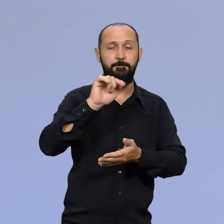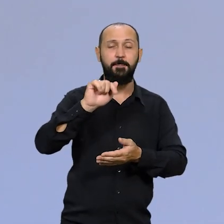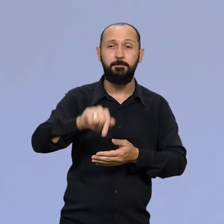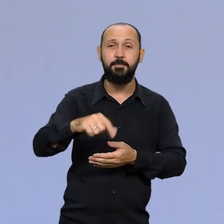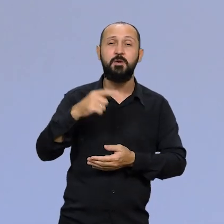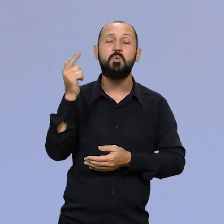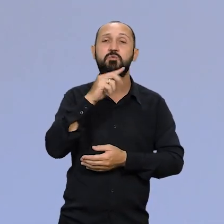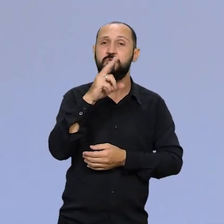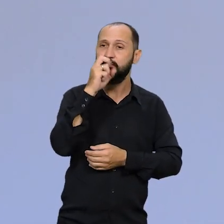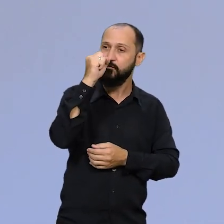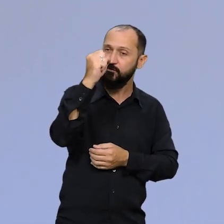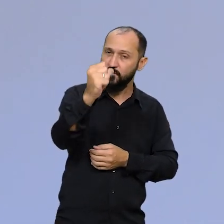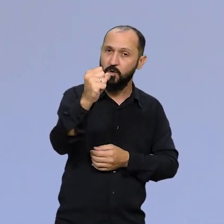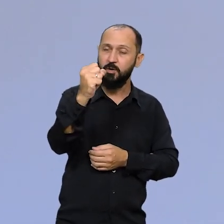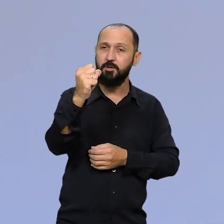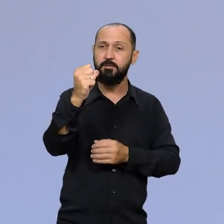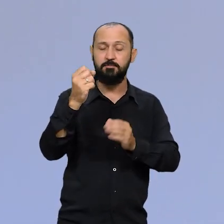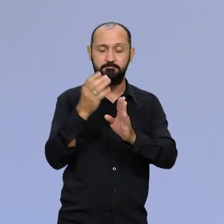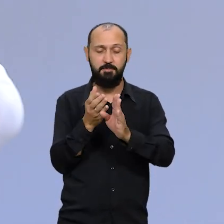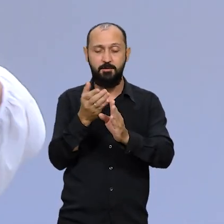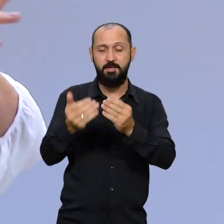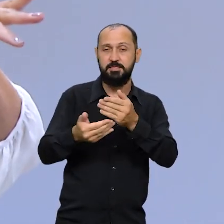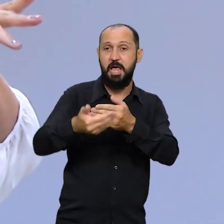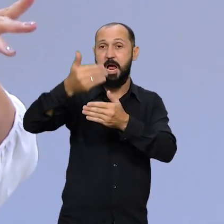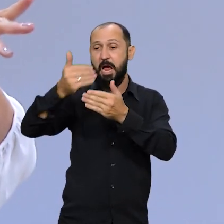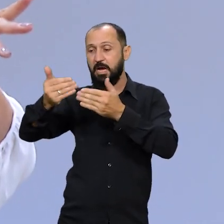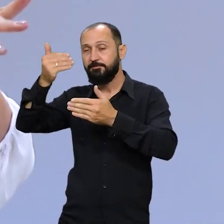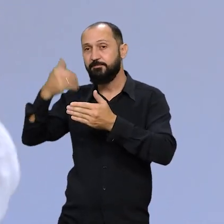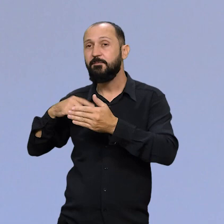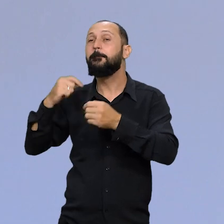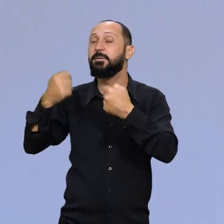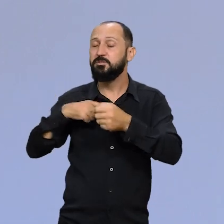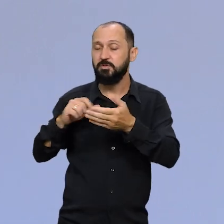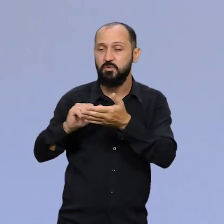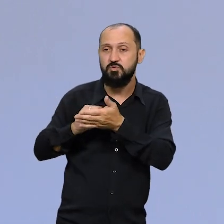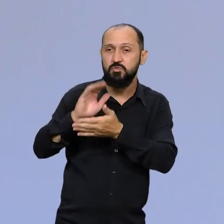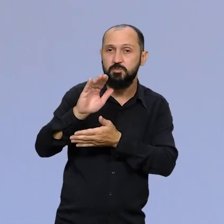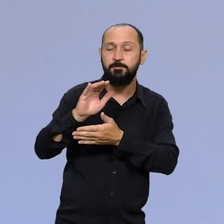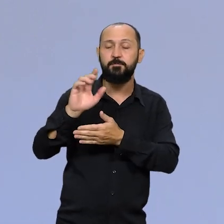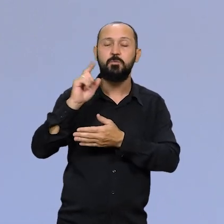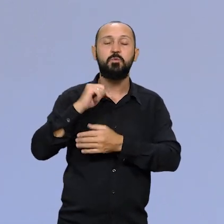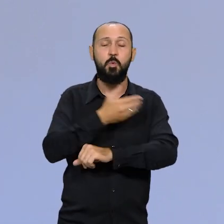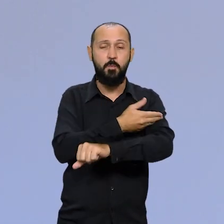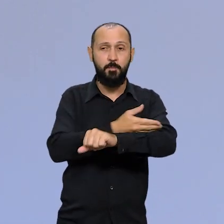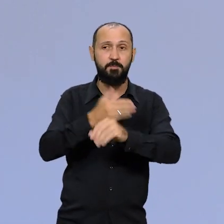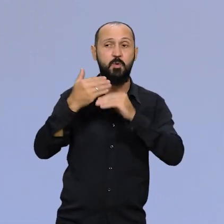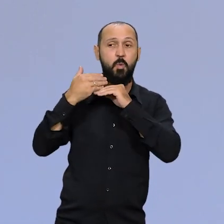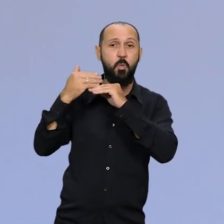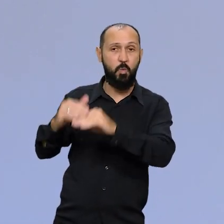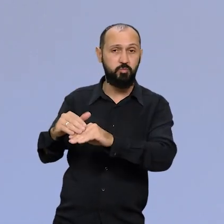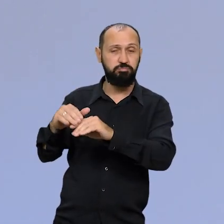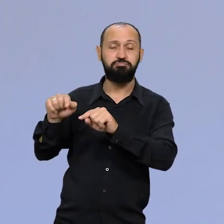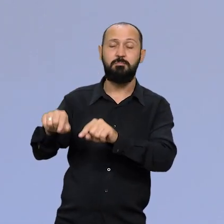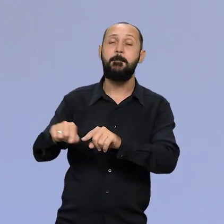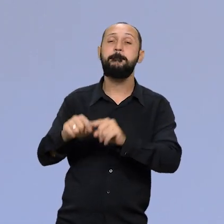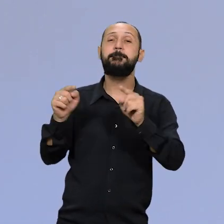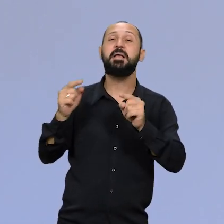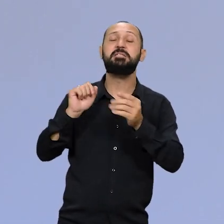indígenas já estavam ocupando o território nacional quando do violento processo de colonização, segundo as teses